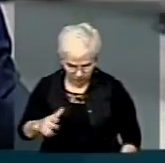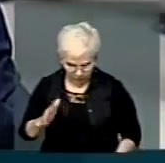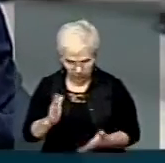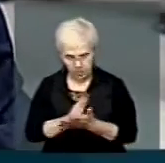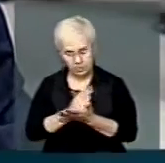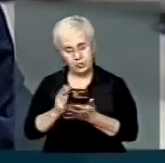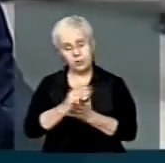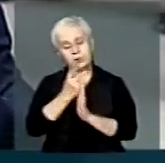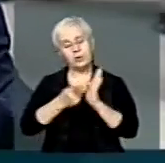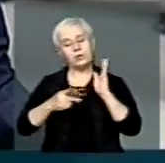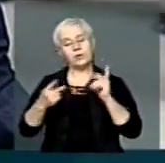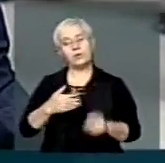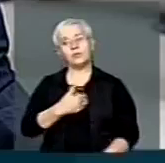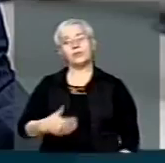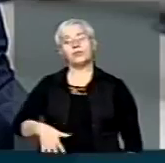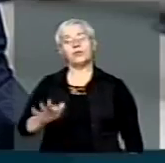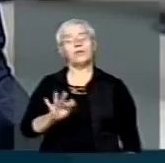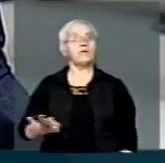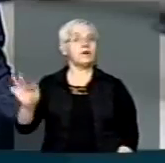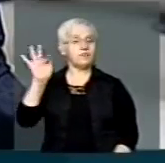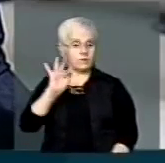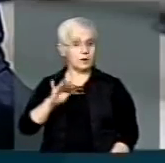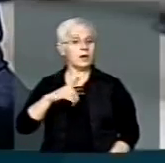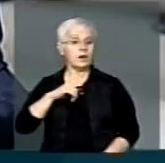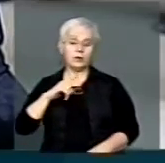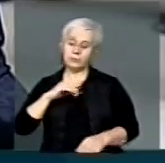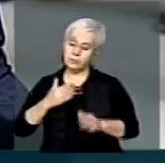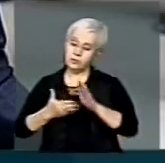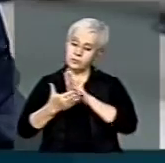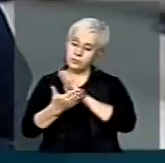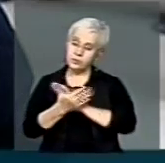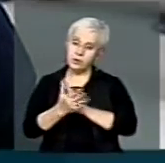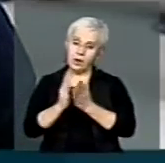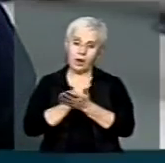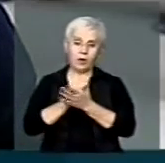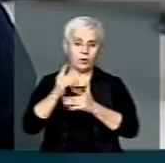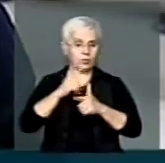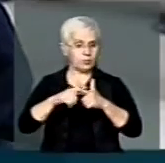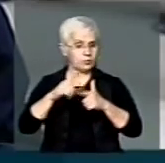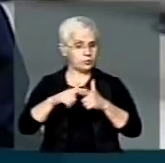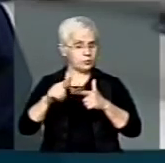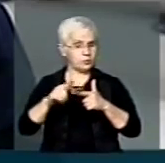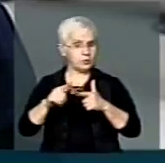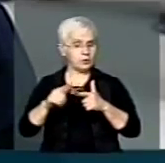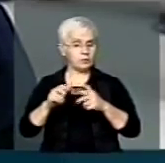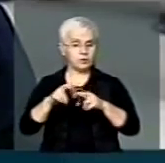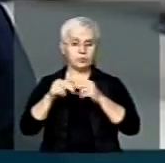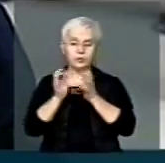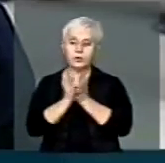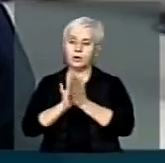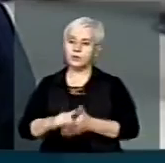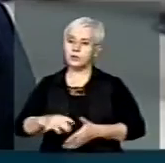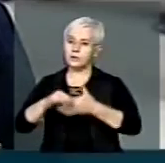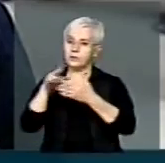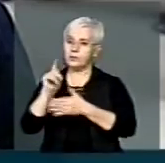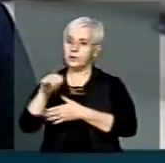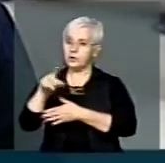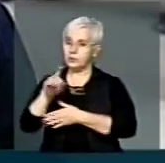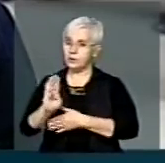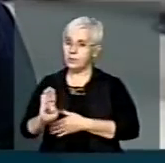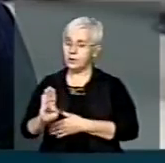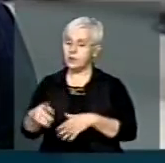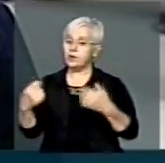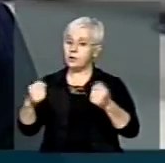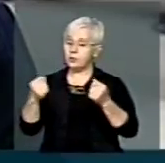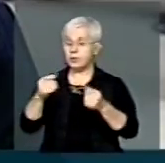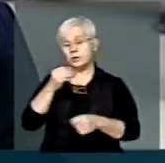projetos do governo federal foram encaminhados, esses problemas, pela liderança do PMDB. Então é preciso,